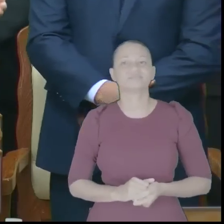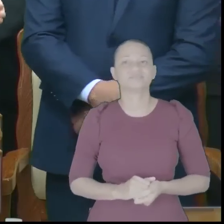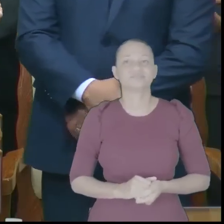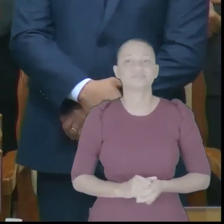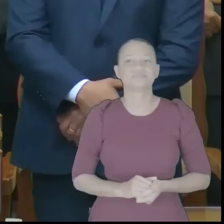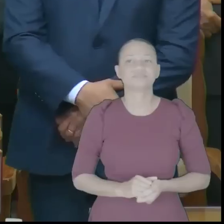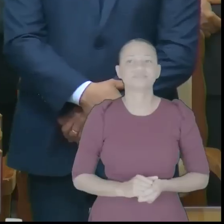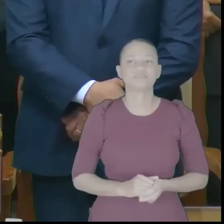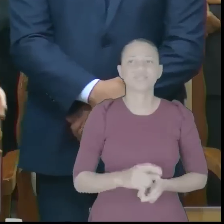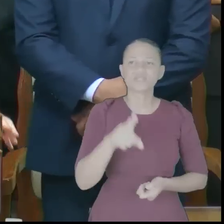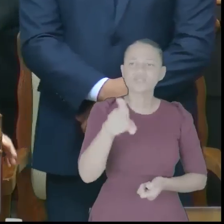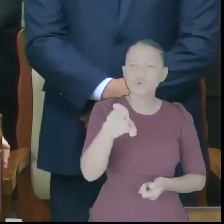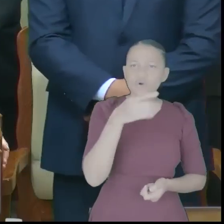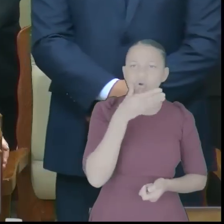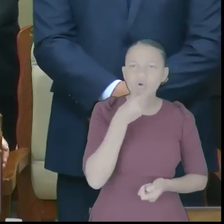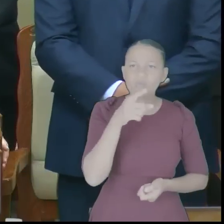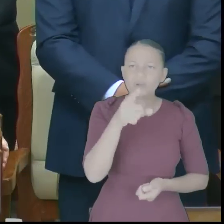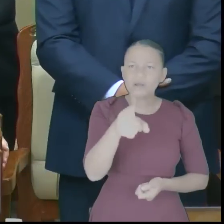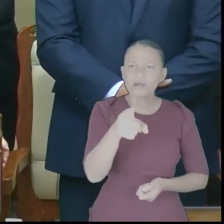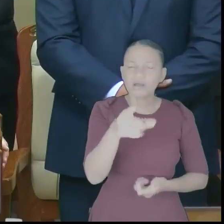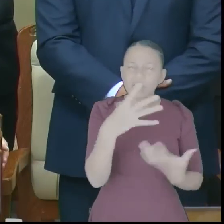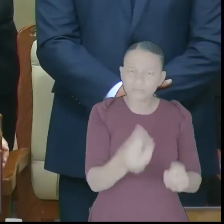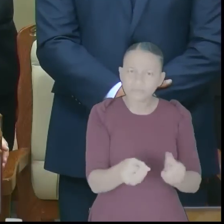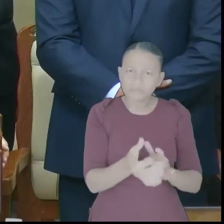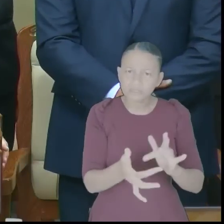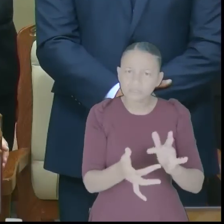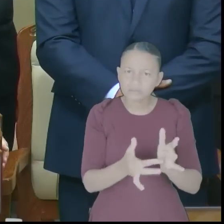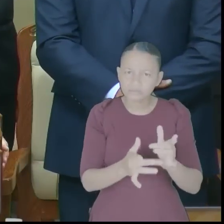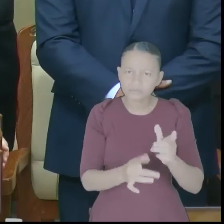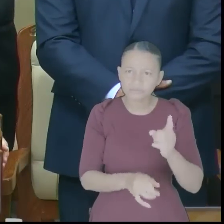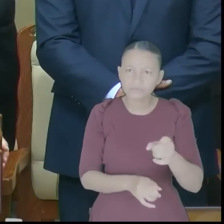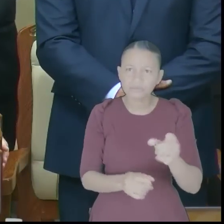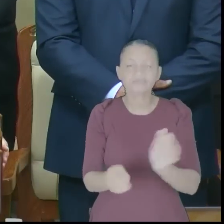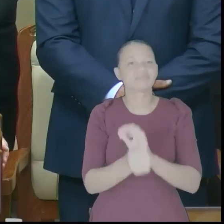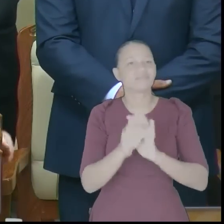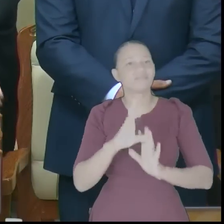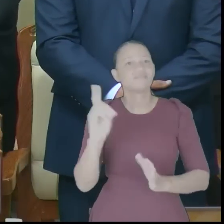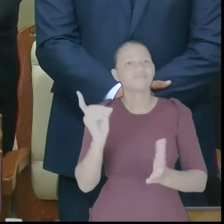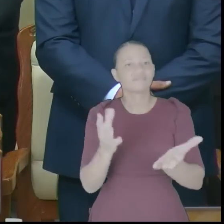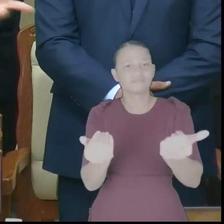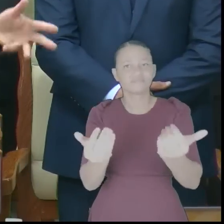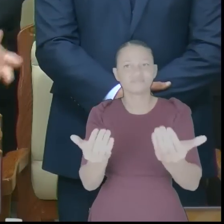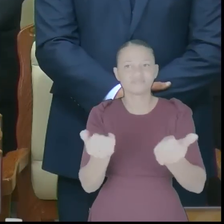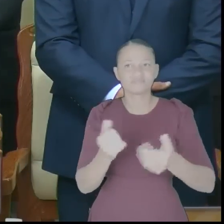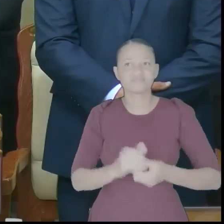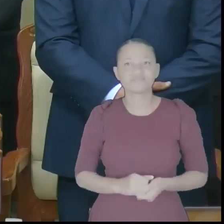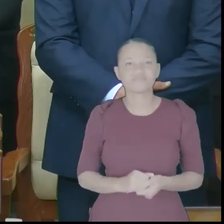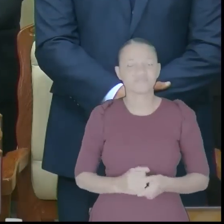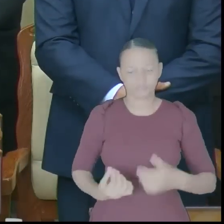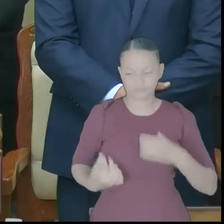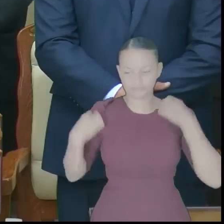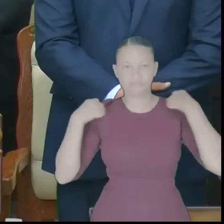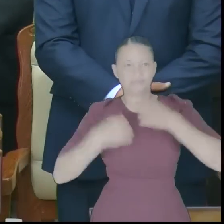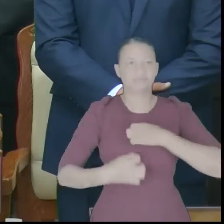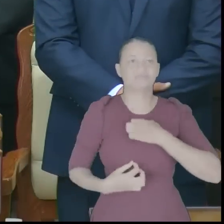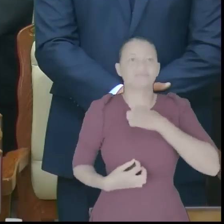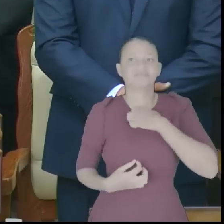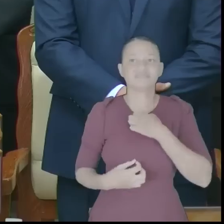Esse moço aqui? É? Está aceitando também? Oh, glória a Deus. De terno, de gravata, eu já achei que era